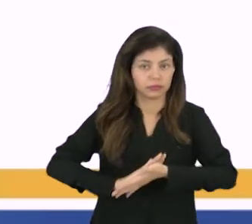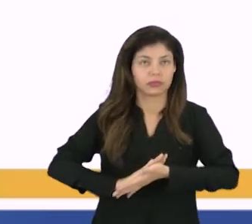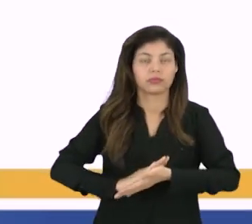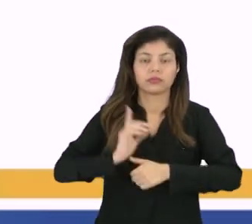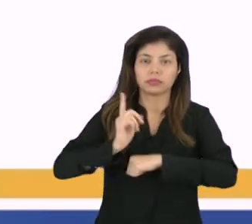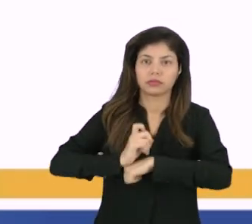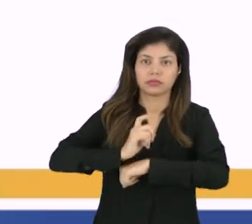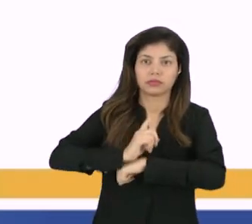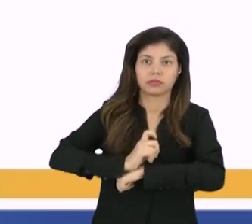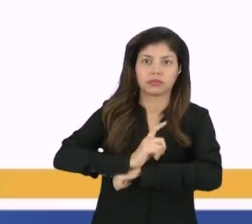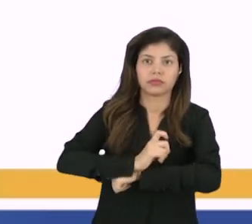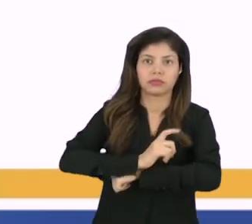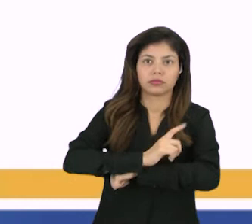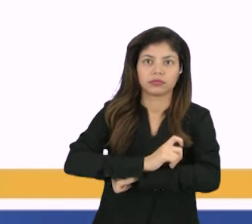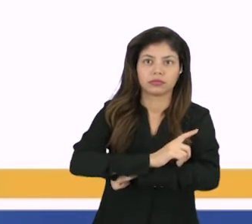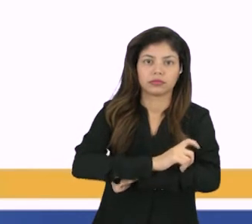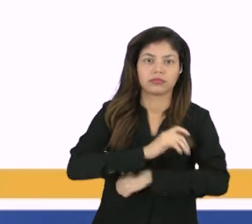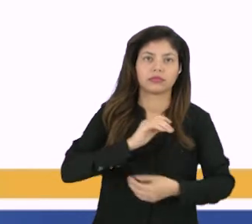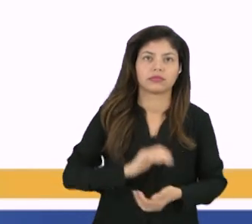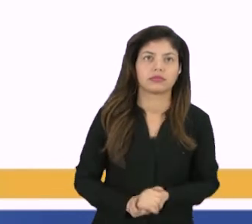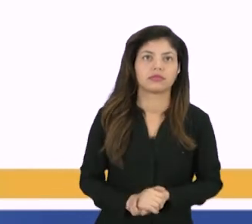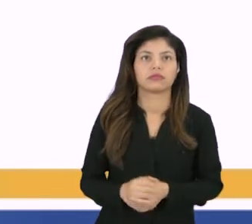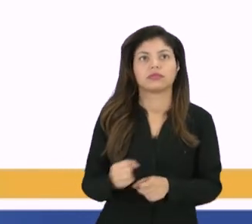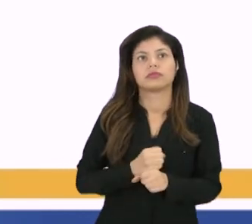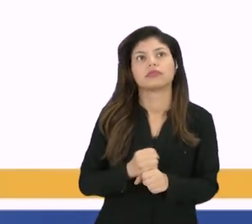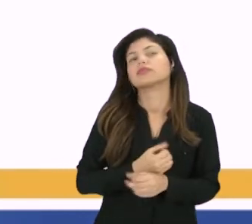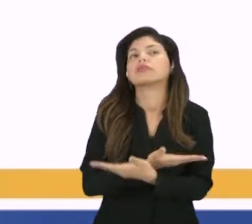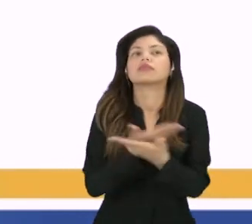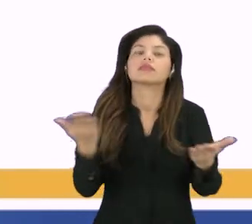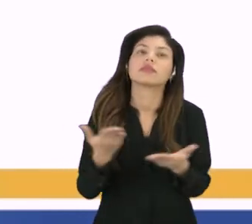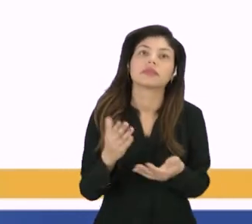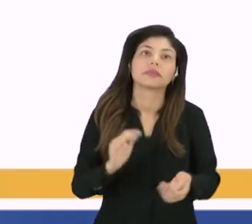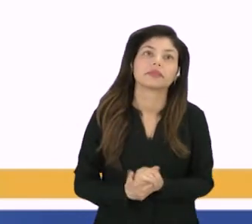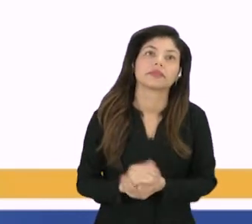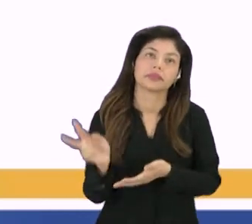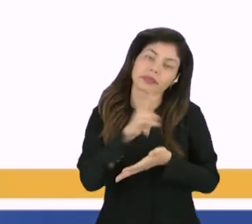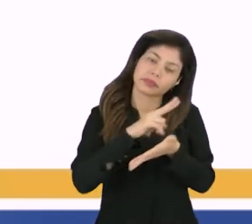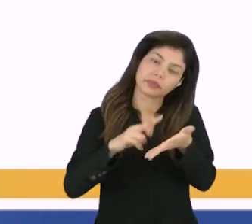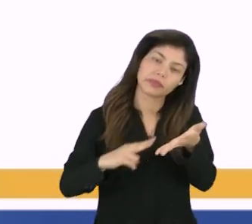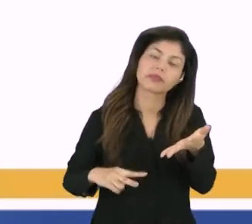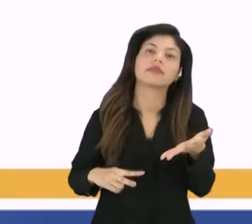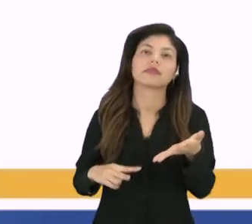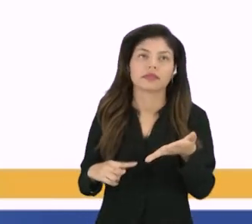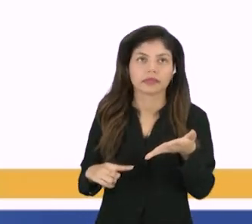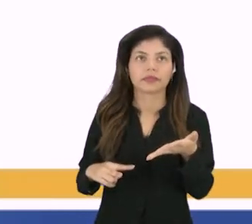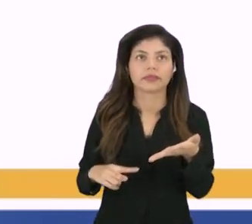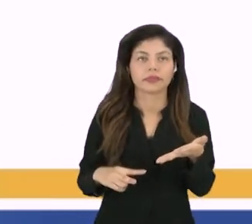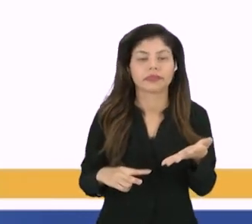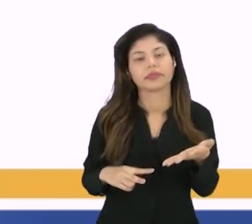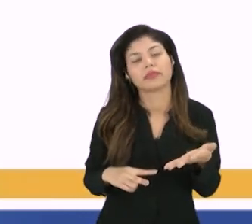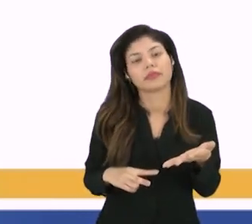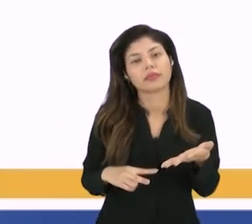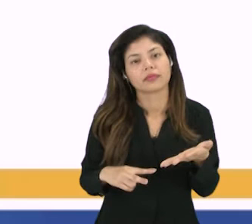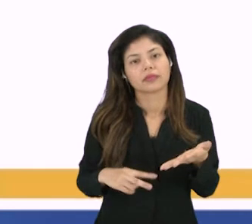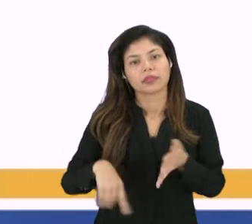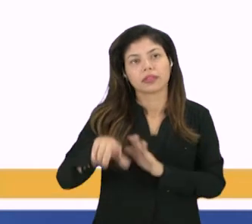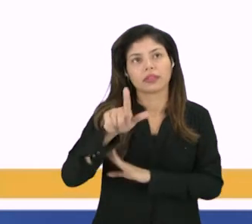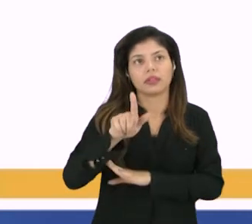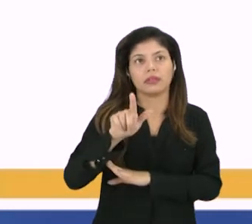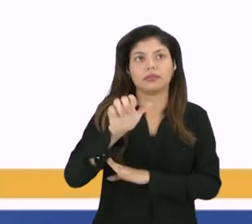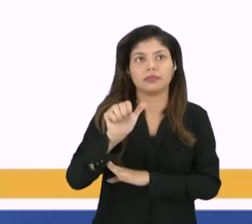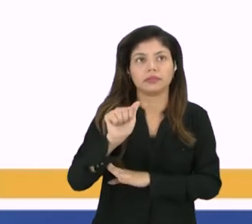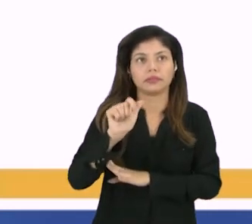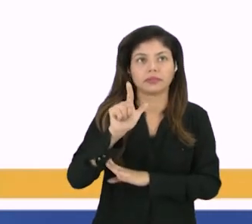que ocorreu há 65 milhões de anos atrás. Eu deixo para vocês uma sugestão de leitura, tá? Aí a sugestão de leitura da